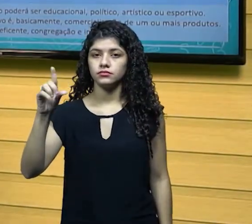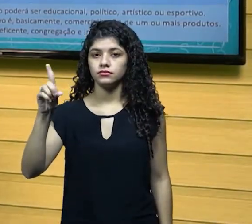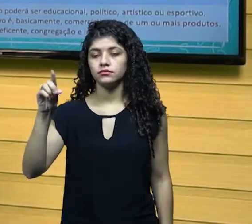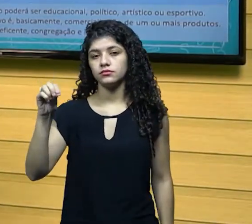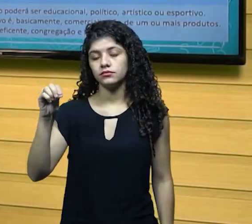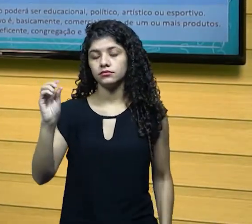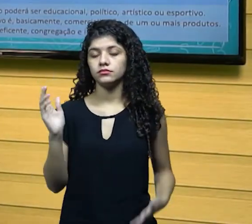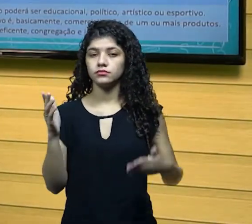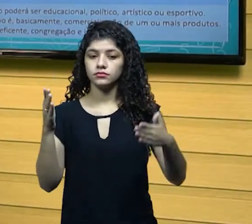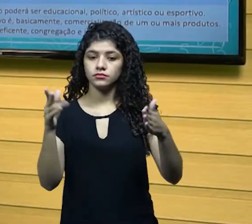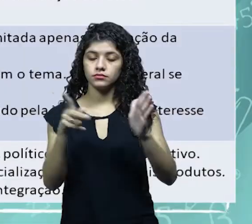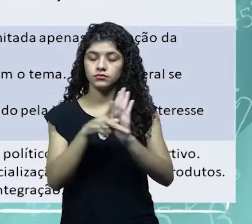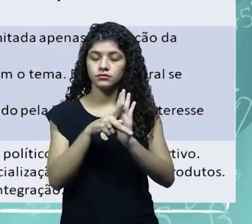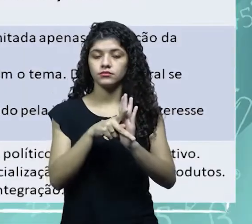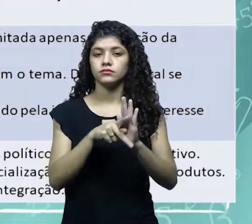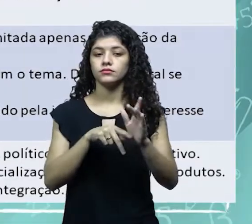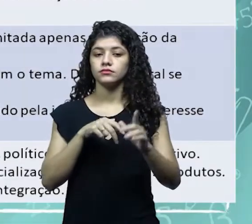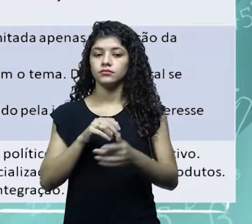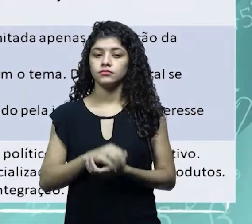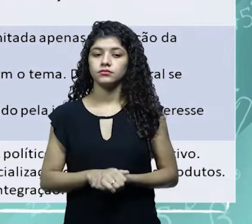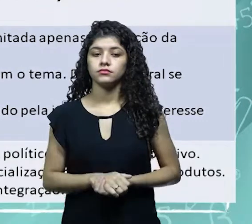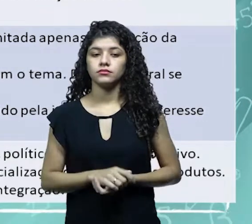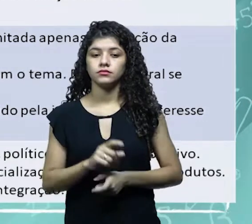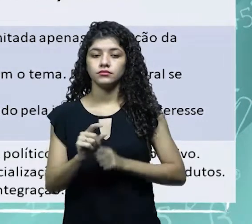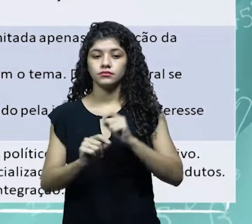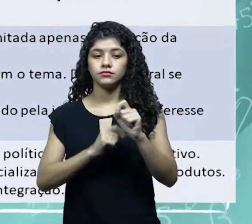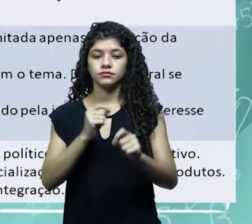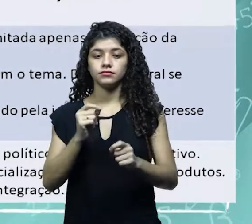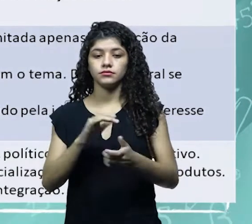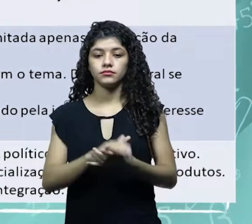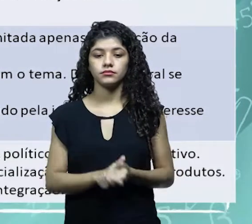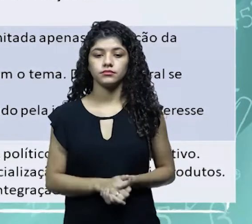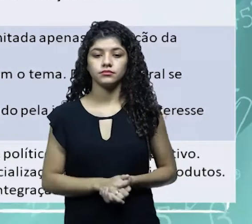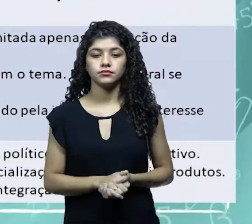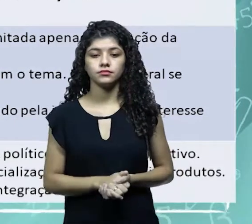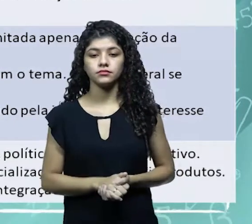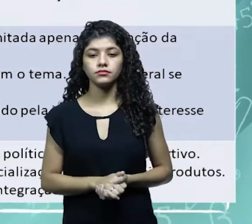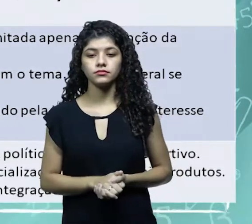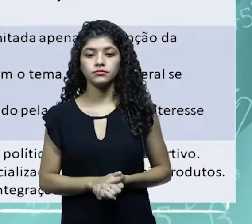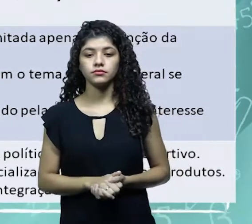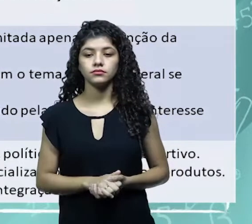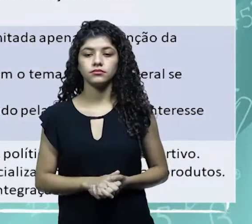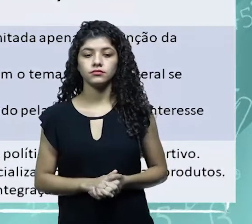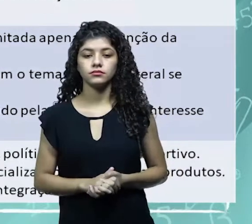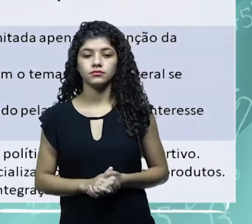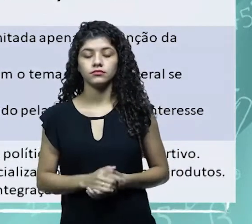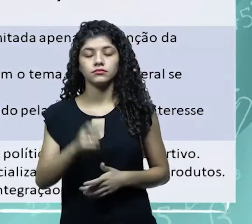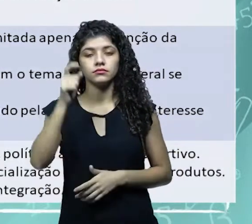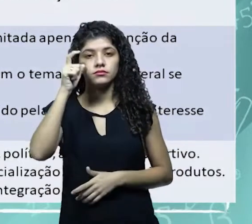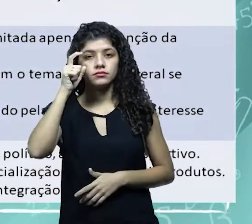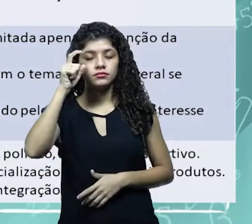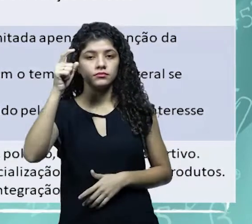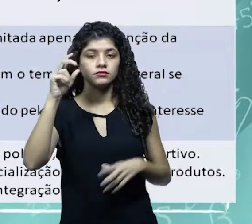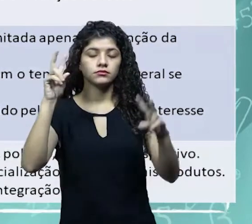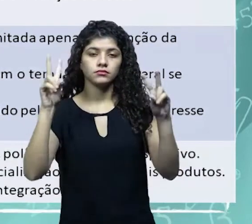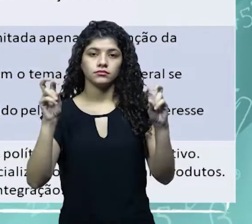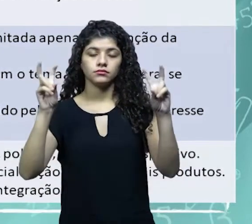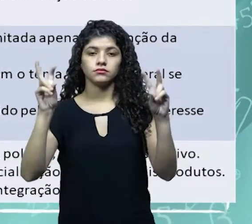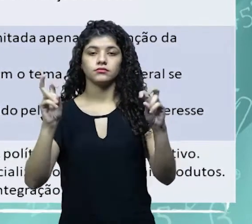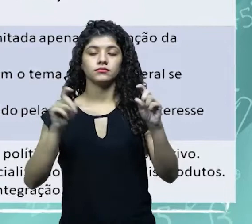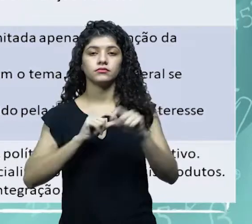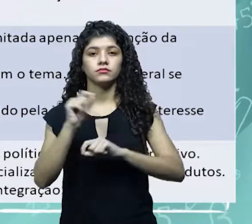então ele é dirigido né Oi e o específico né que é um evento realizado para o público